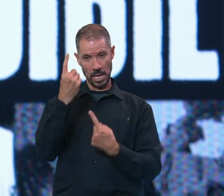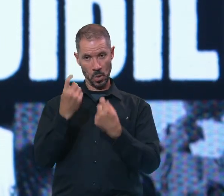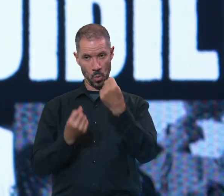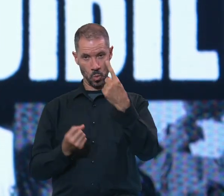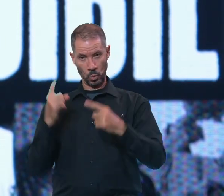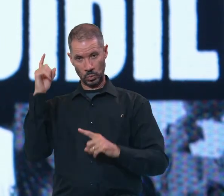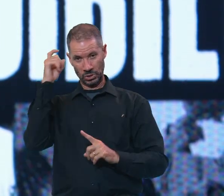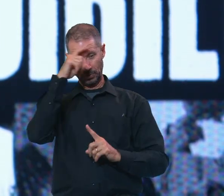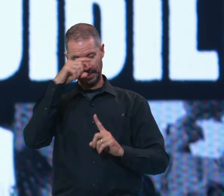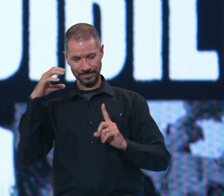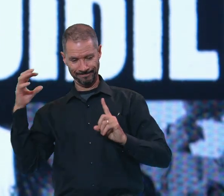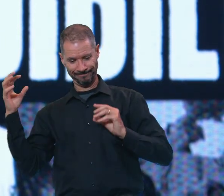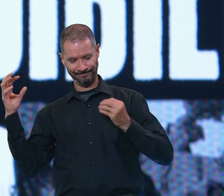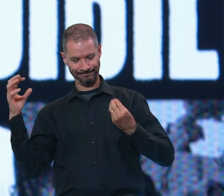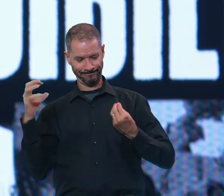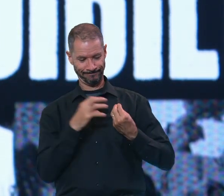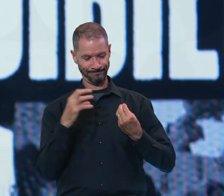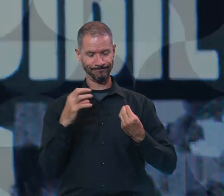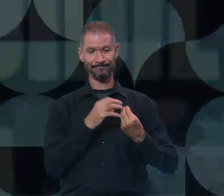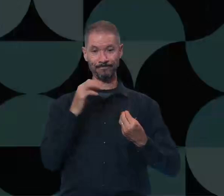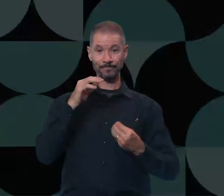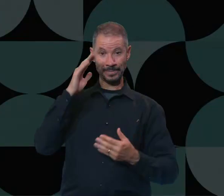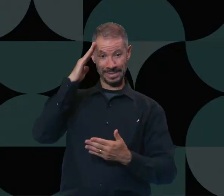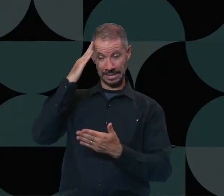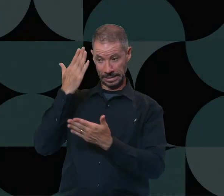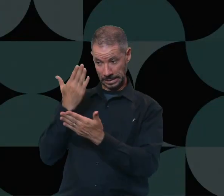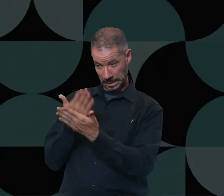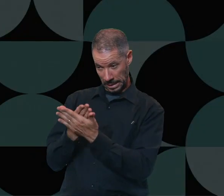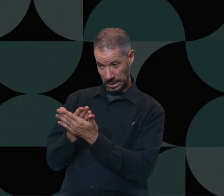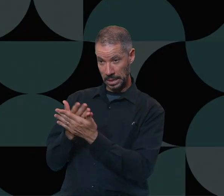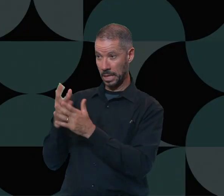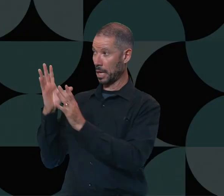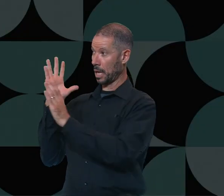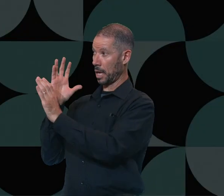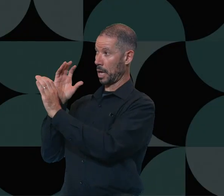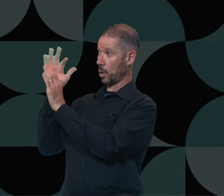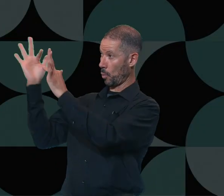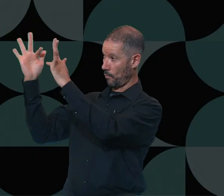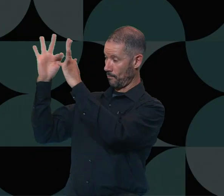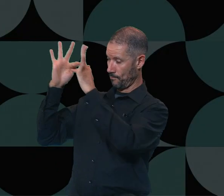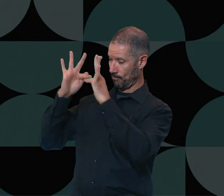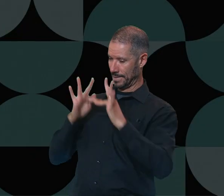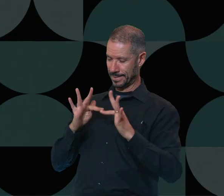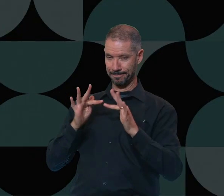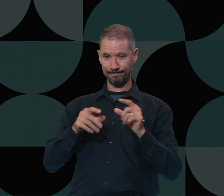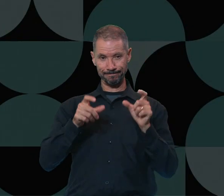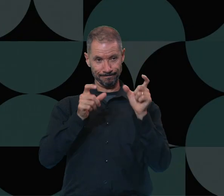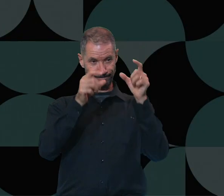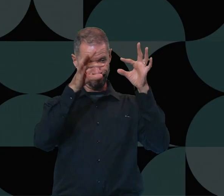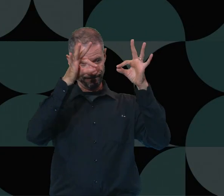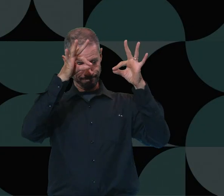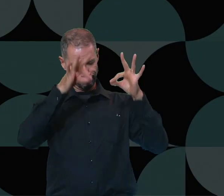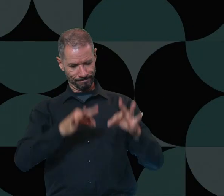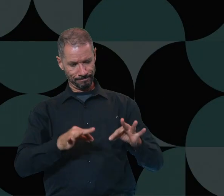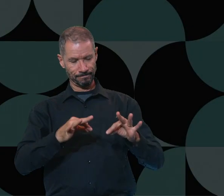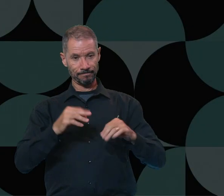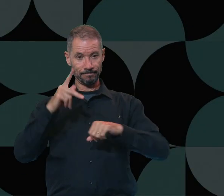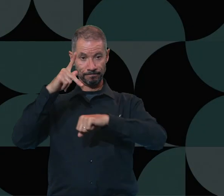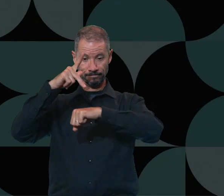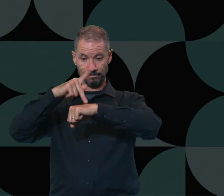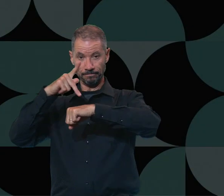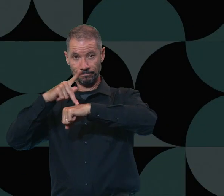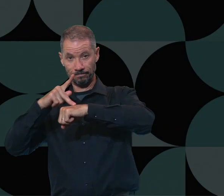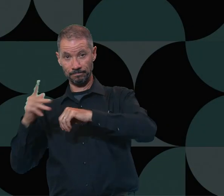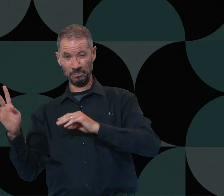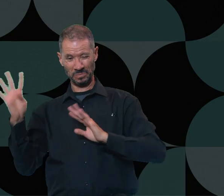é afetada na nossa vida, porque a credibilidade é alguém que passa confiança, alguém que tem integridade. E as pedras que afetam a nossa